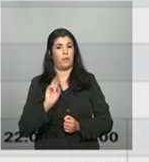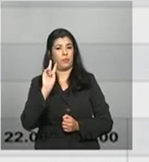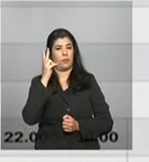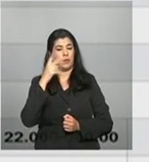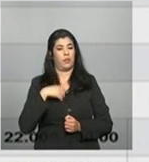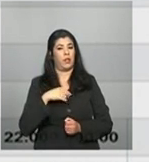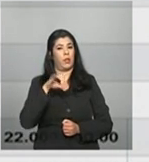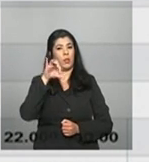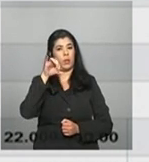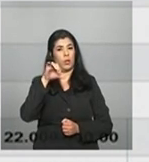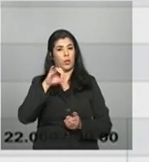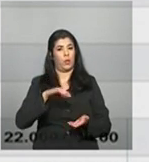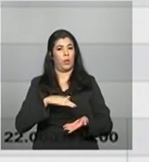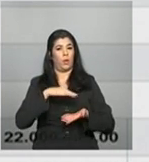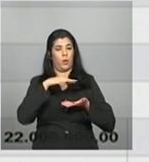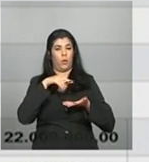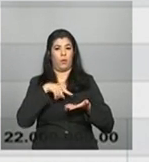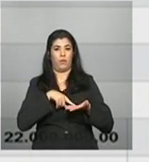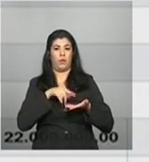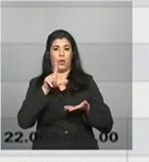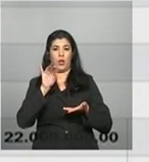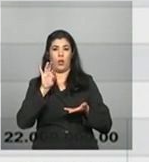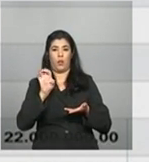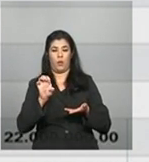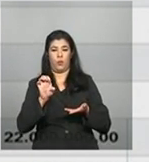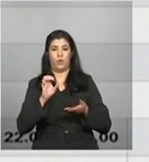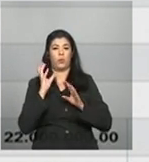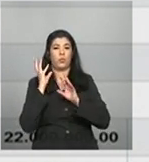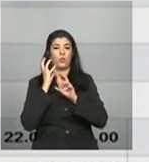9 lotes, que totalizam cerca de